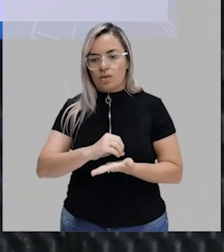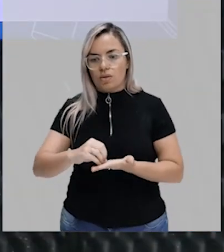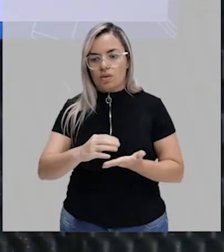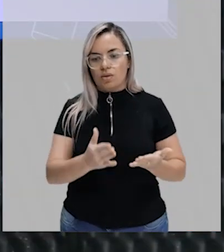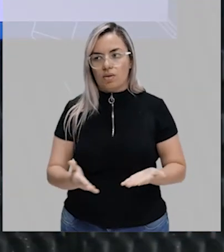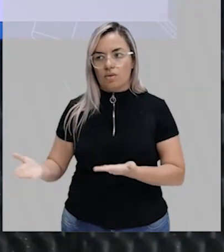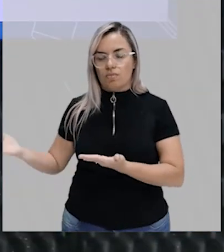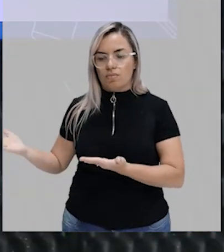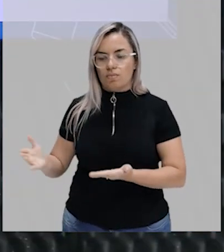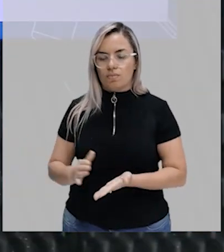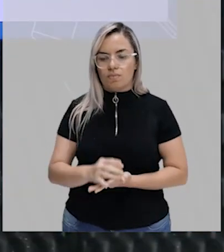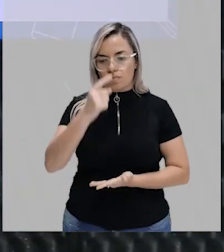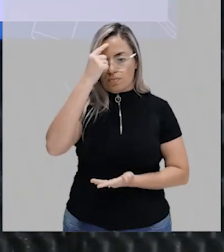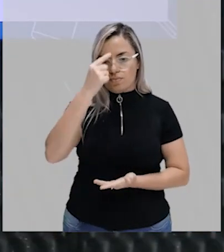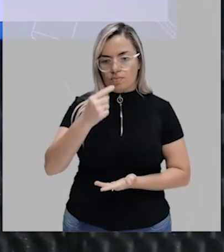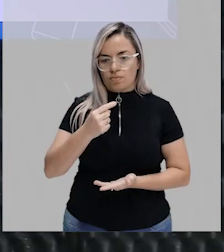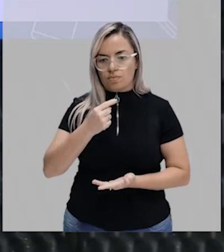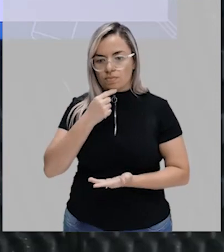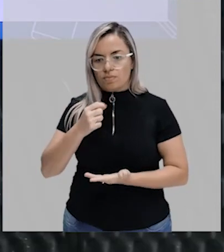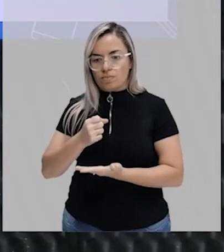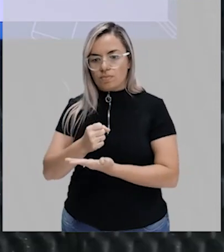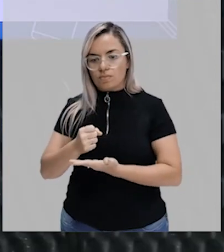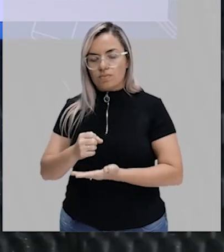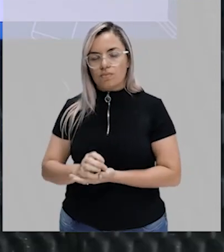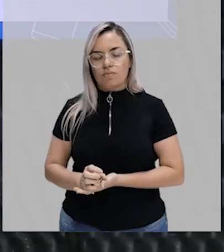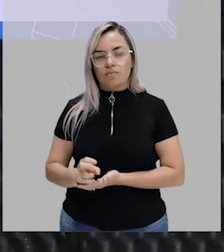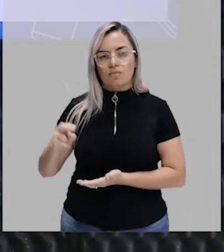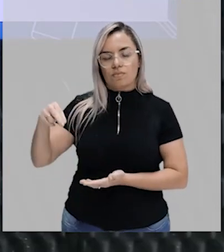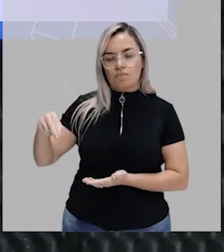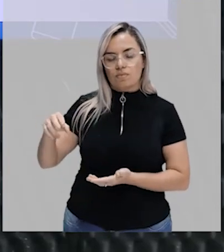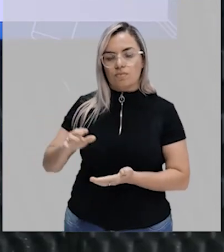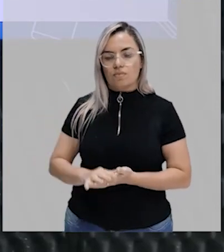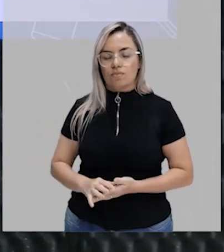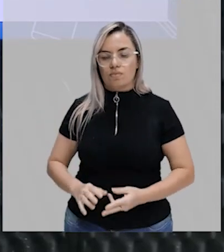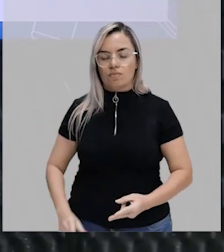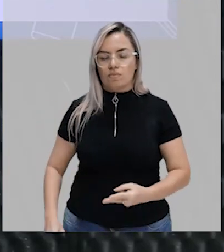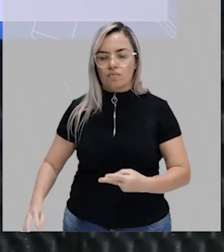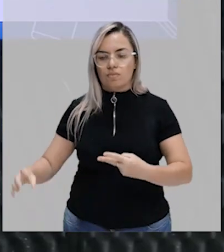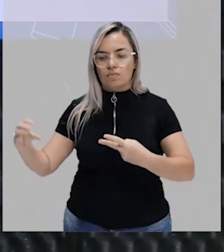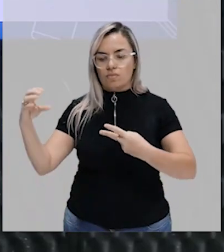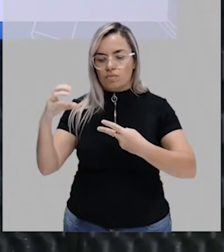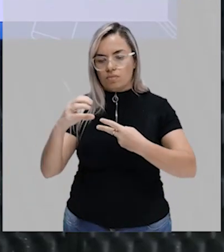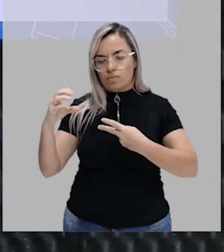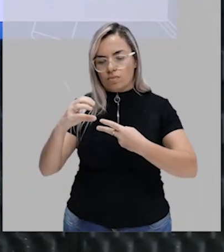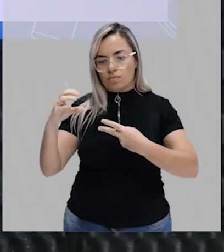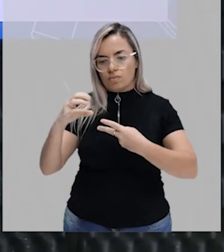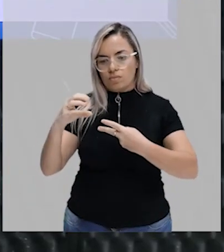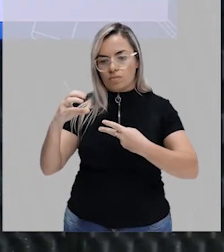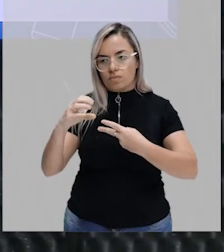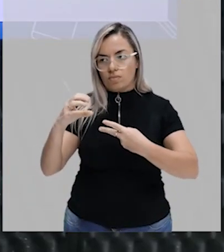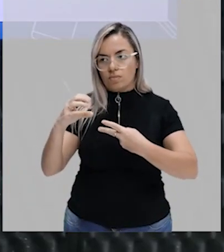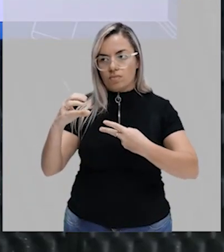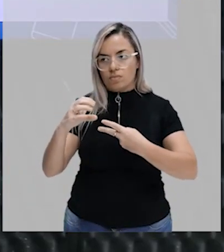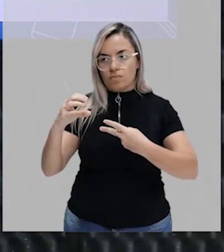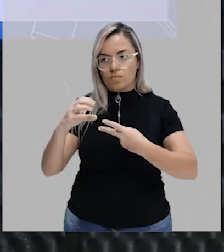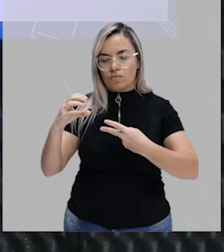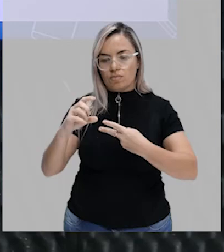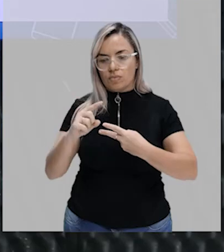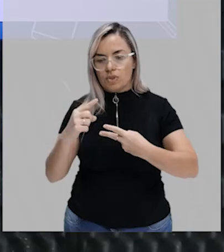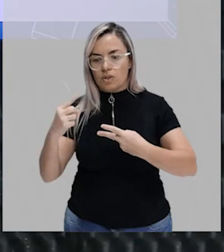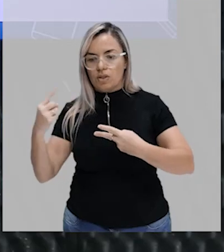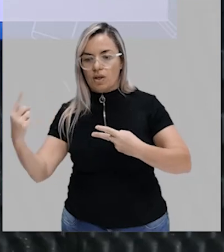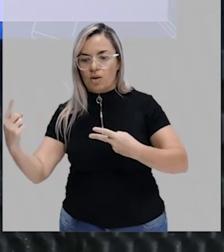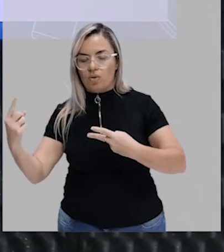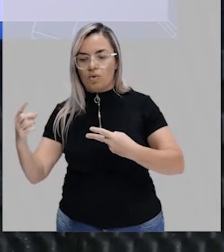aqui, ó, essa base nitrogenada é a citosina, representada pela letra C. E aqui é a uracila. Veja,